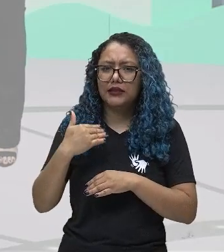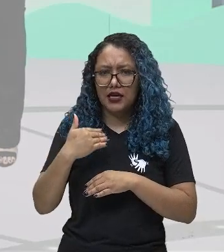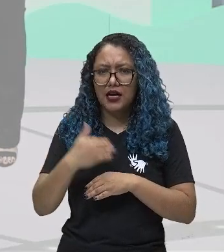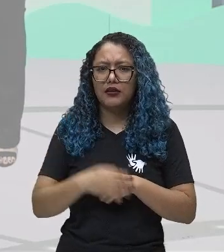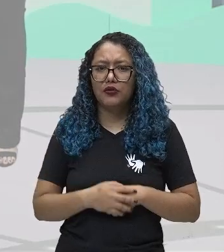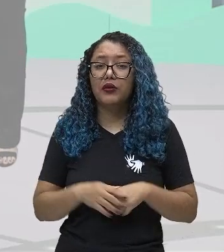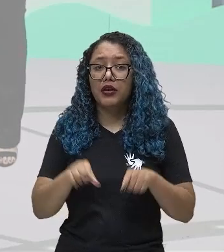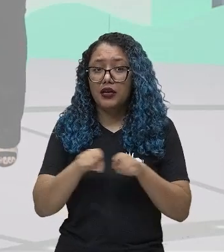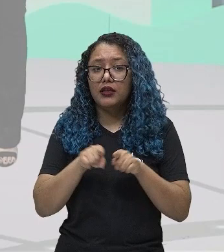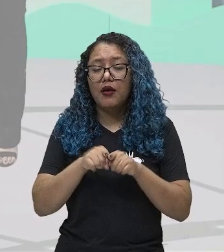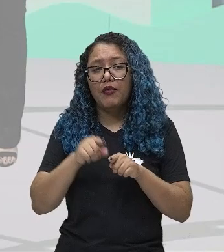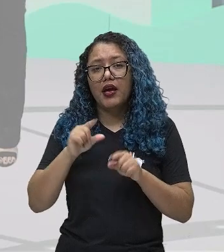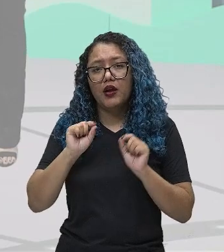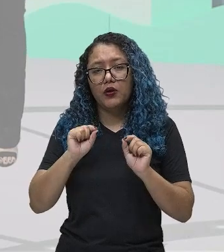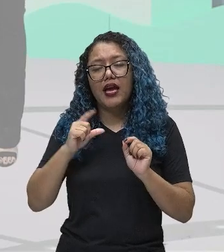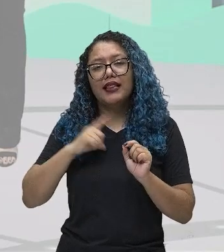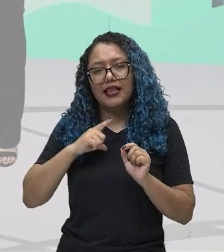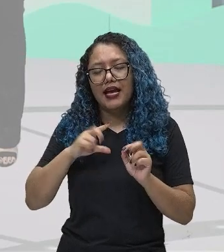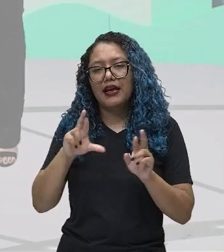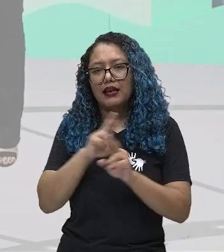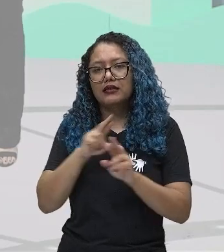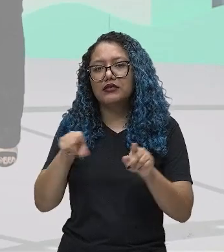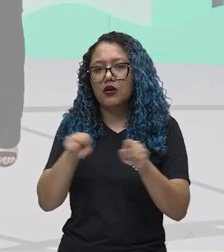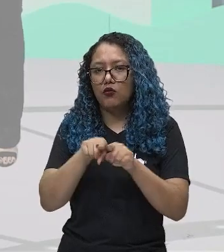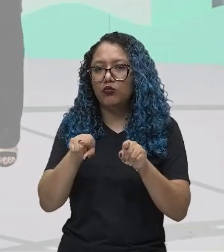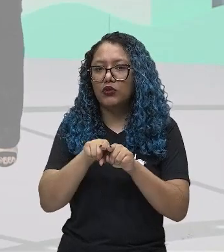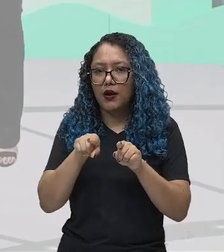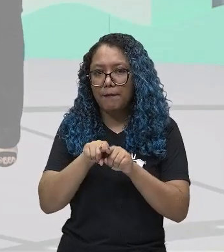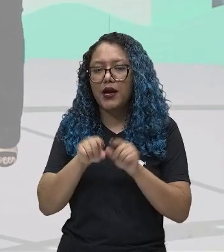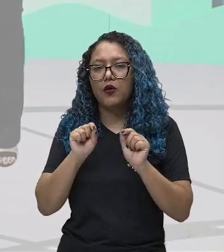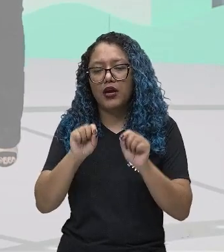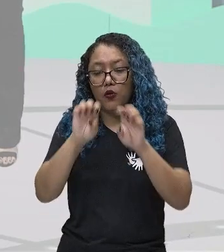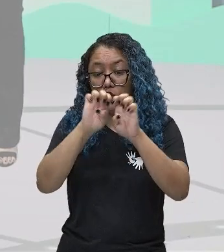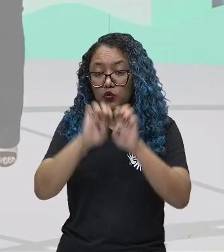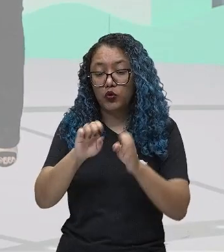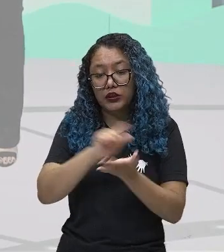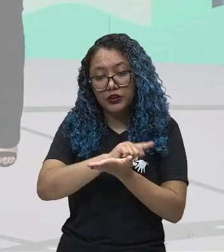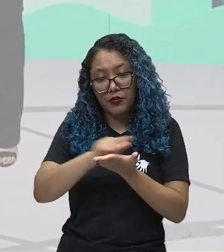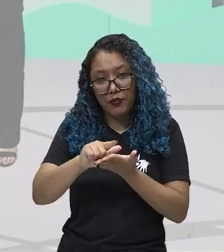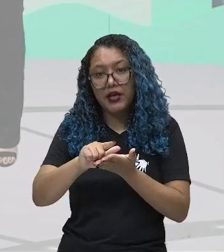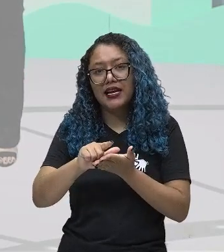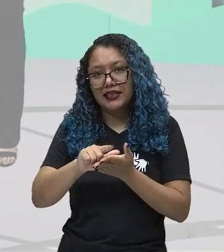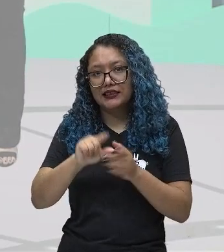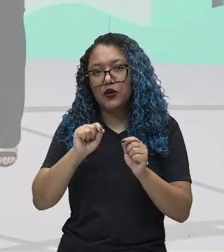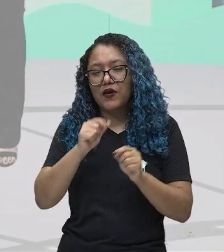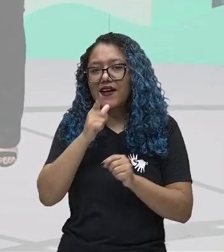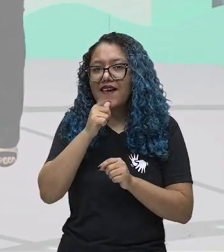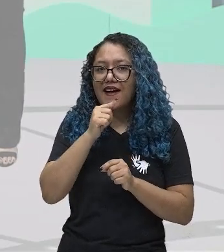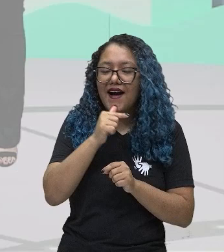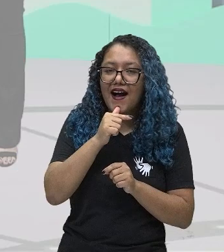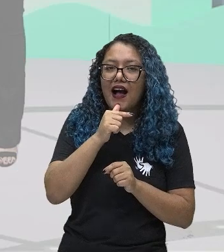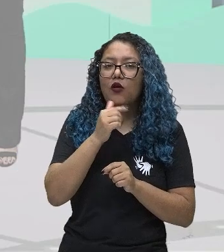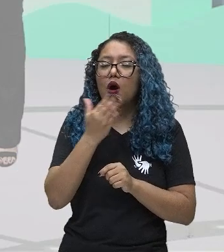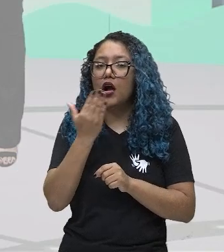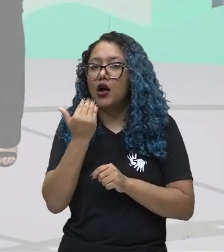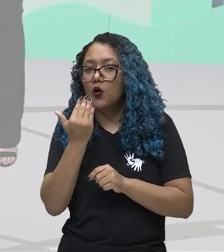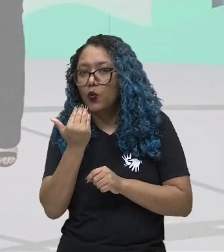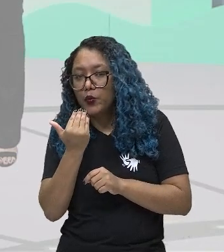que está relacionada com o saneamento básico por conta de água e alimentos contaminados.